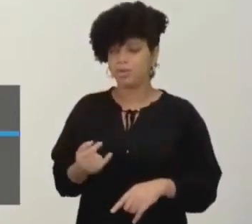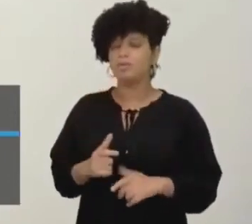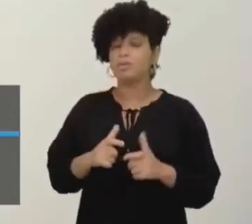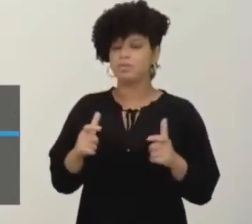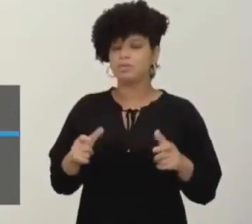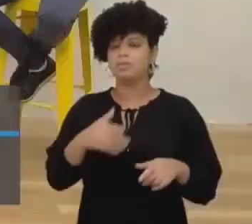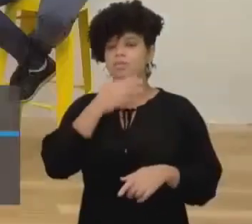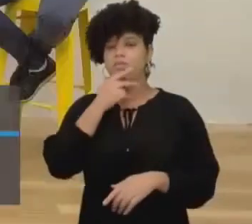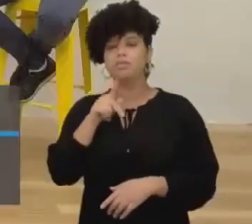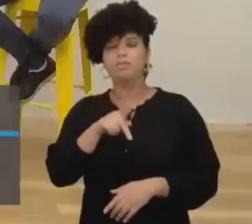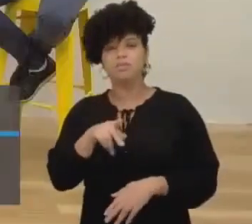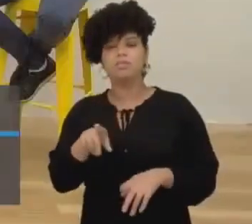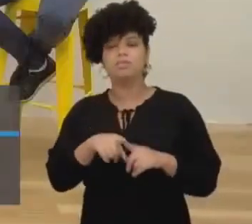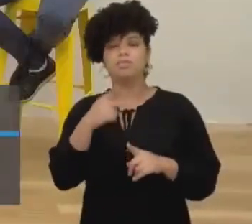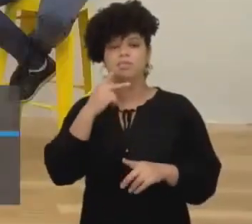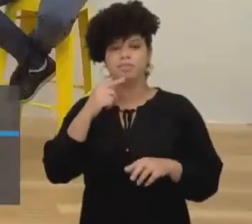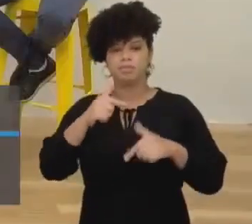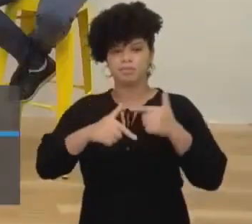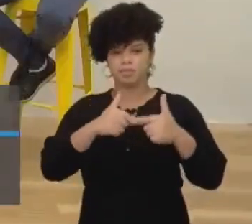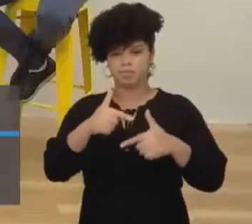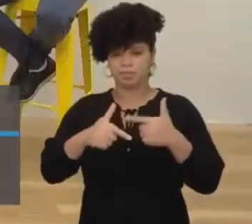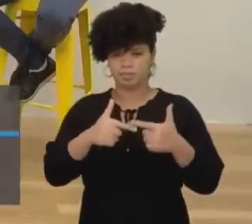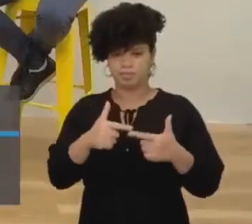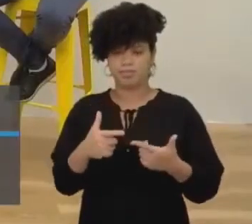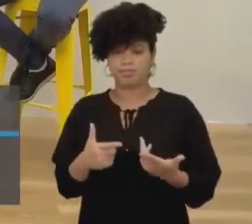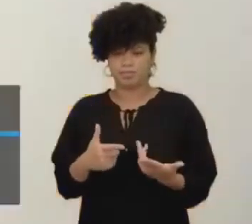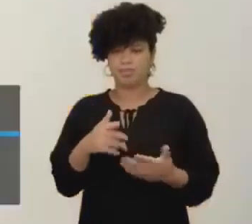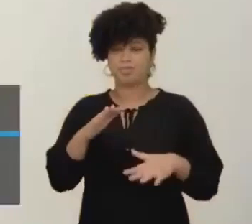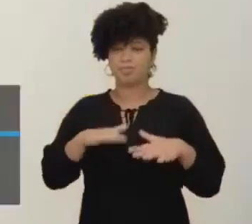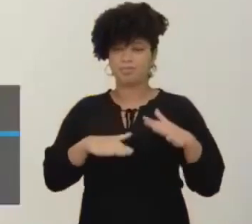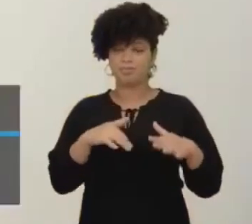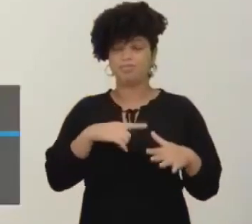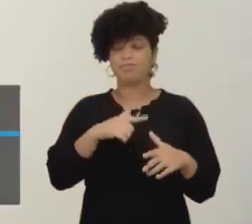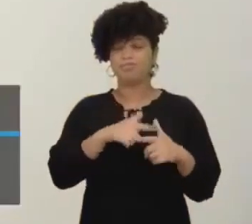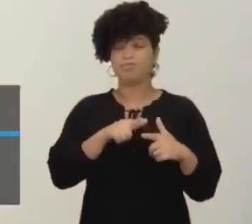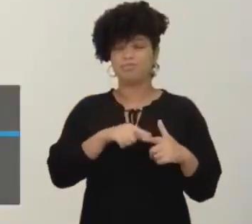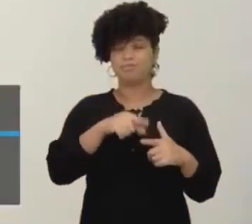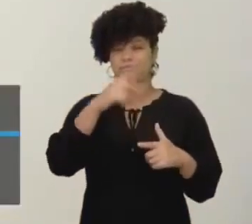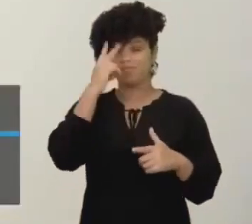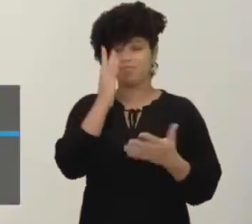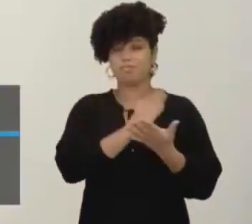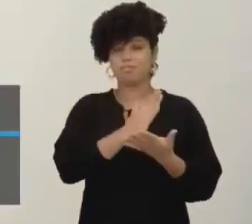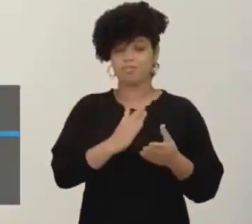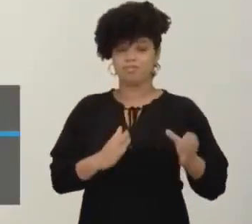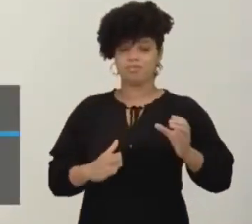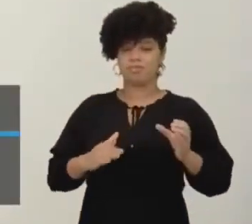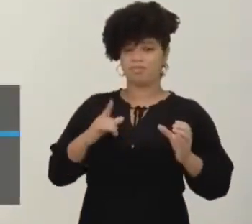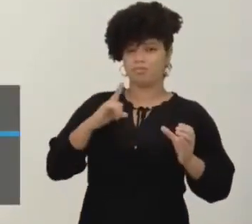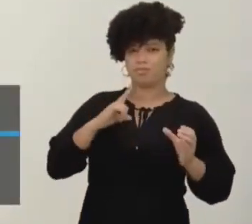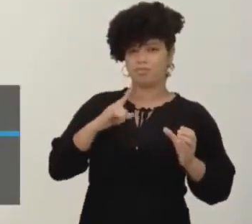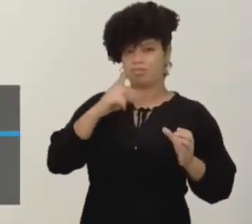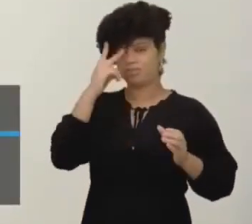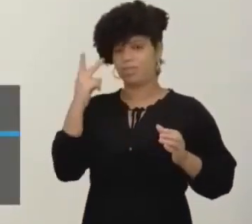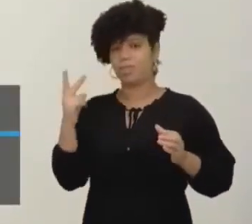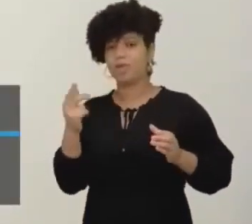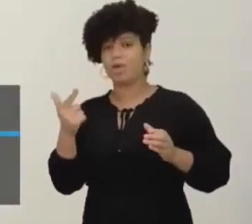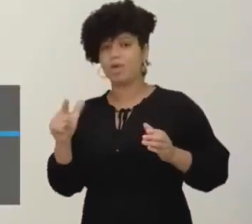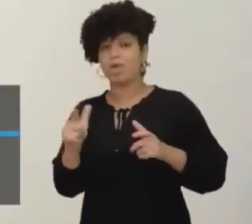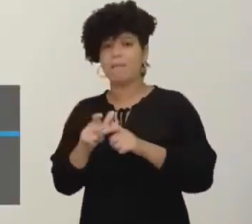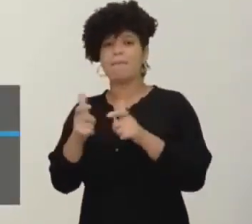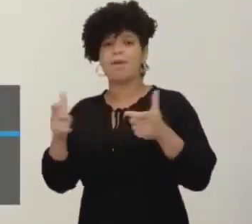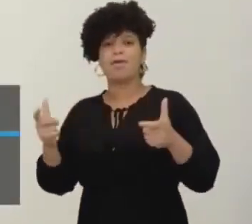Emerson relação de trabalho sensores produtivo nas mãos de poucos desigualdade social aí também falando um pouquinho a escola